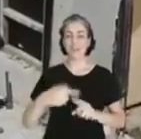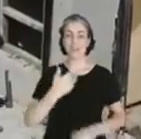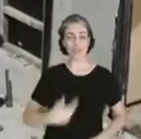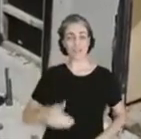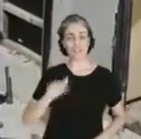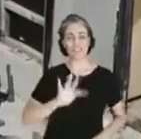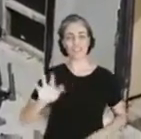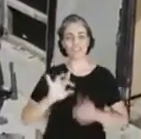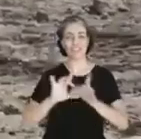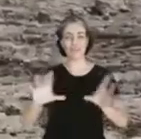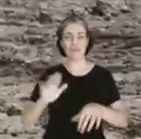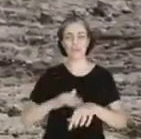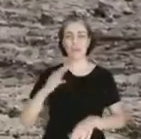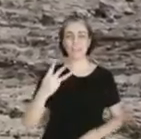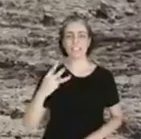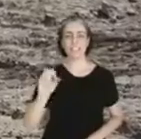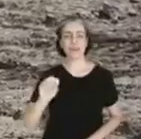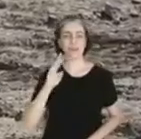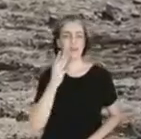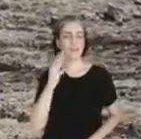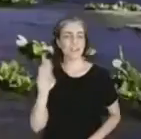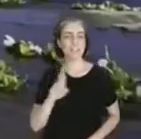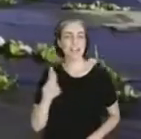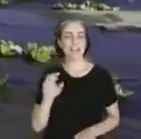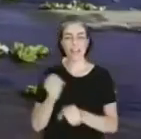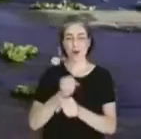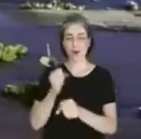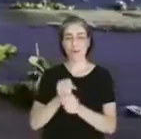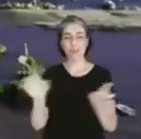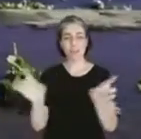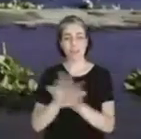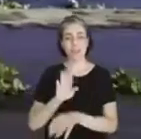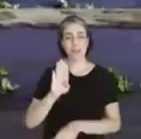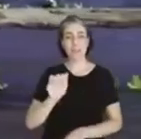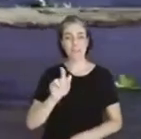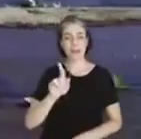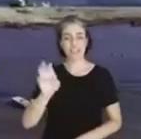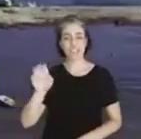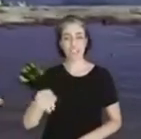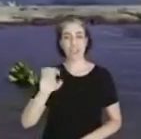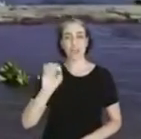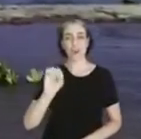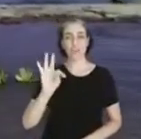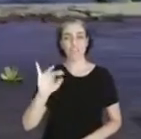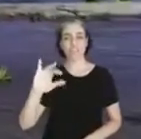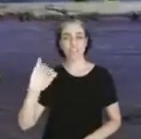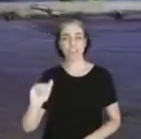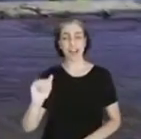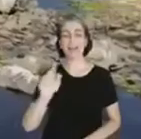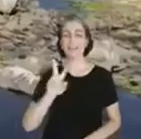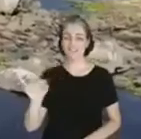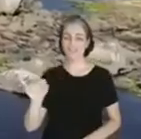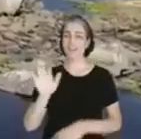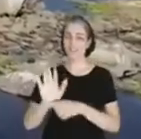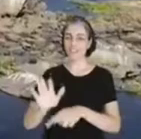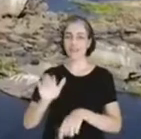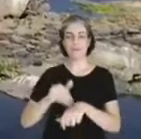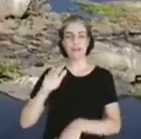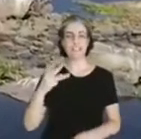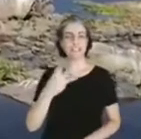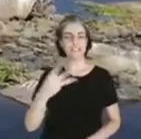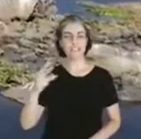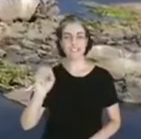federal liberou mais de 38 milhões de reais para a conclusão das obras da barragem de Oiticica, que vai beneficiar mais de